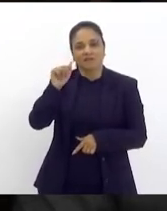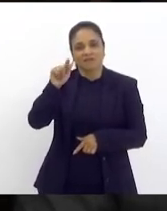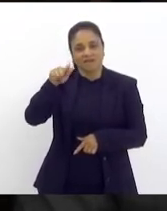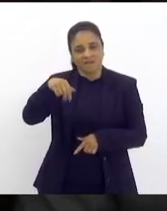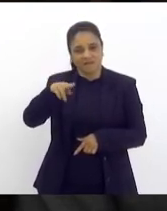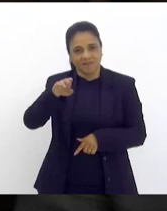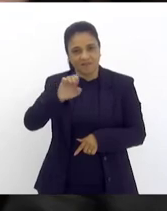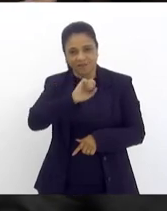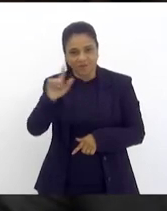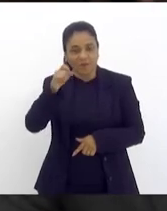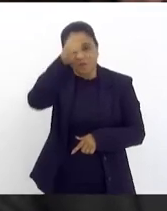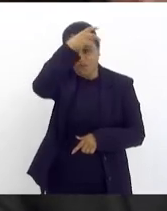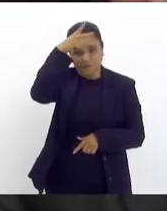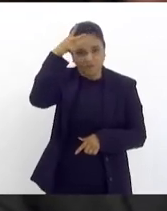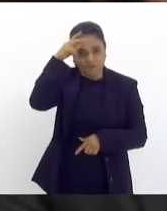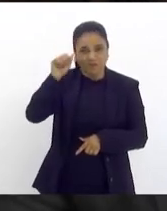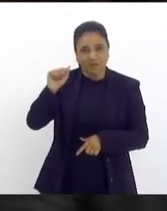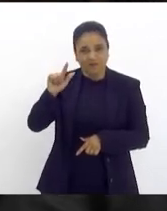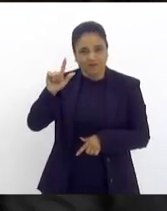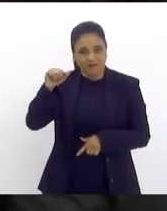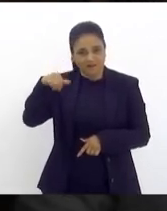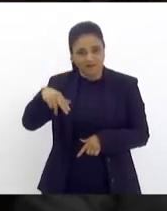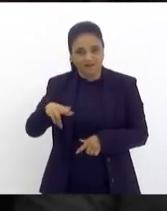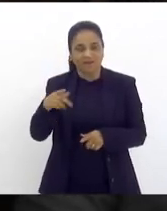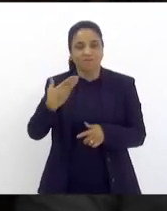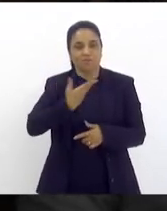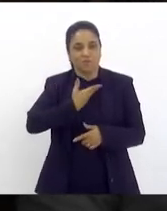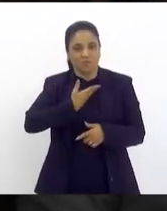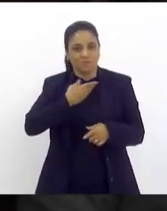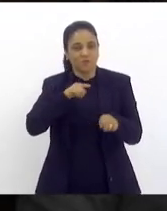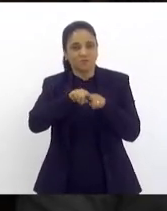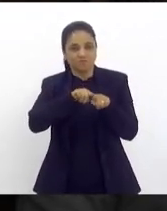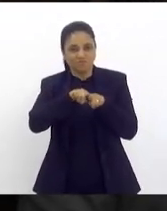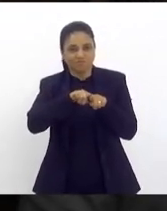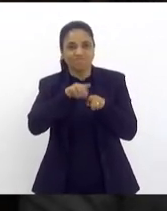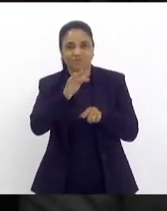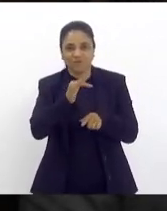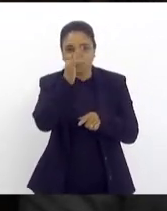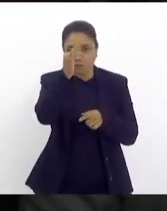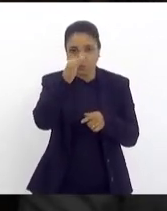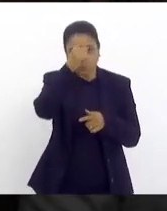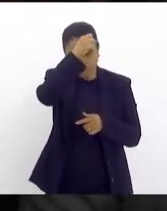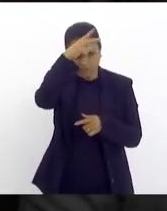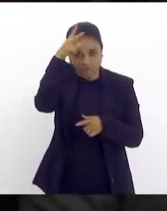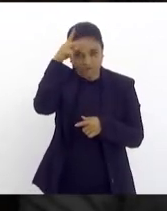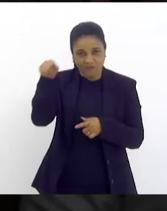Bombeiro, meu amigo deputado estadual e futuro prefeito de Mangaratiba, Luiz Cláudio,